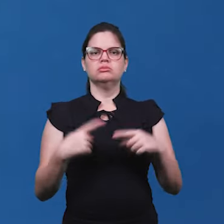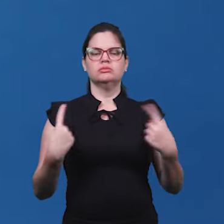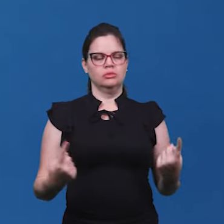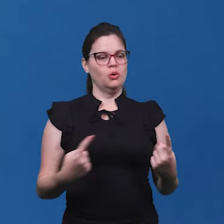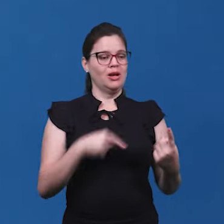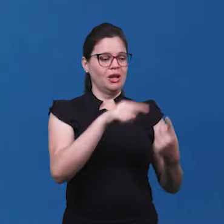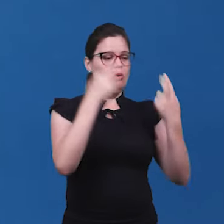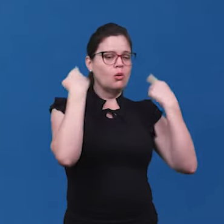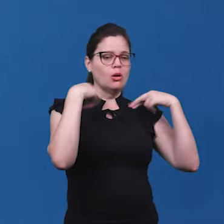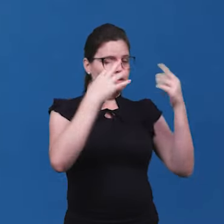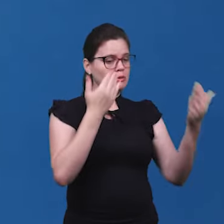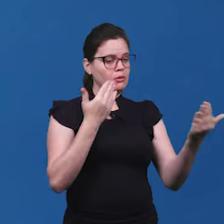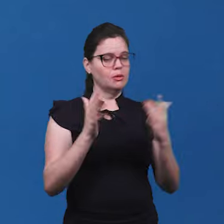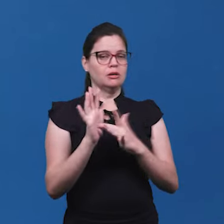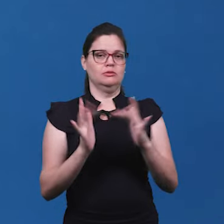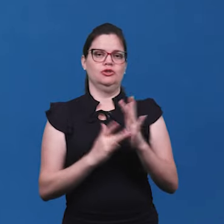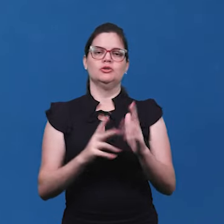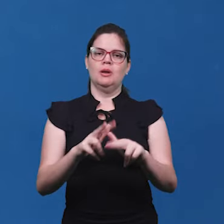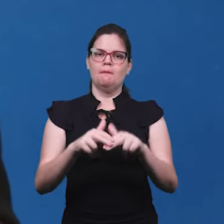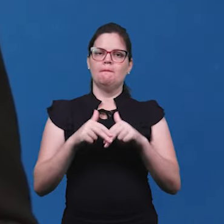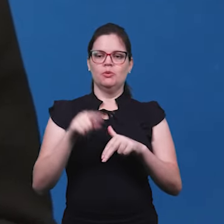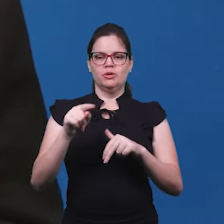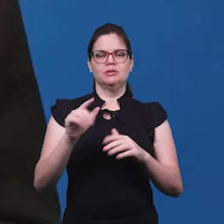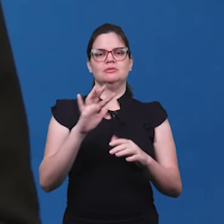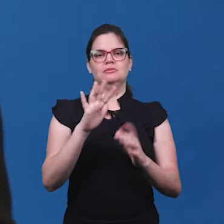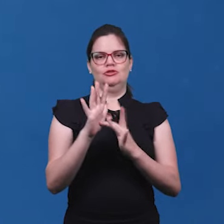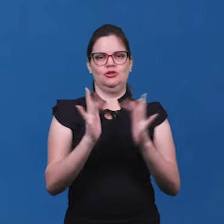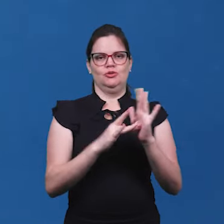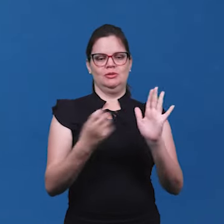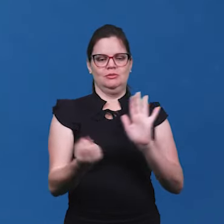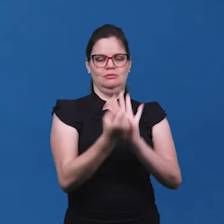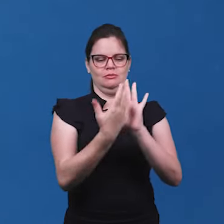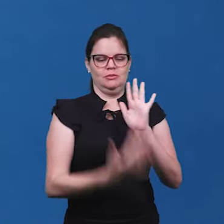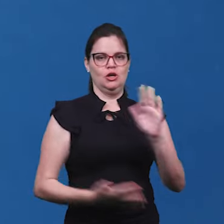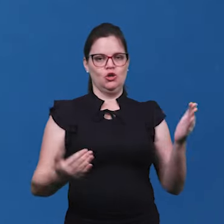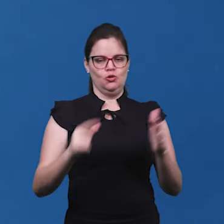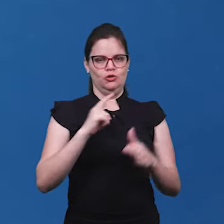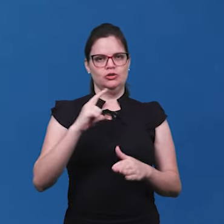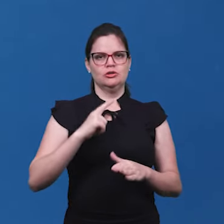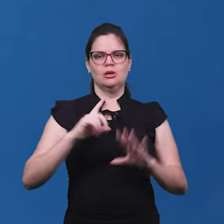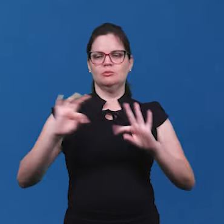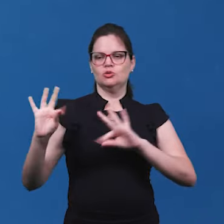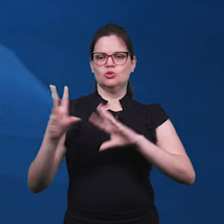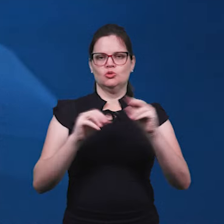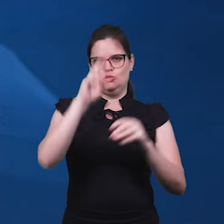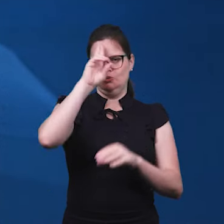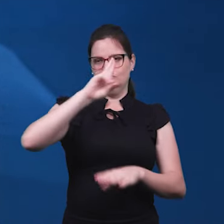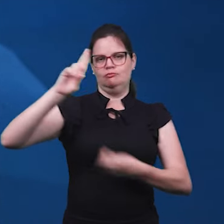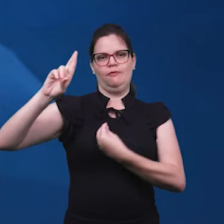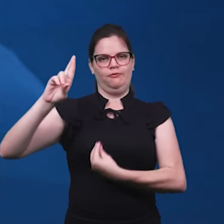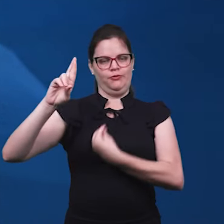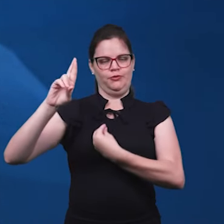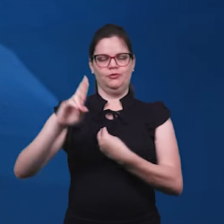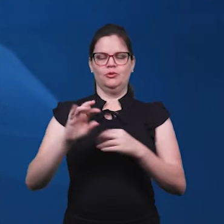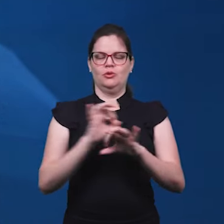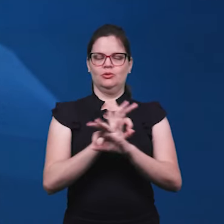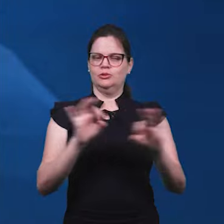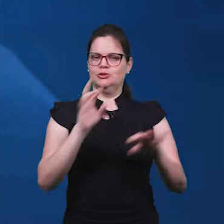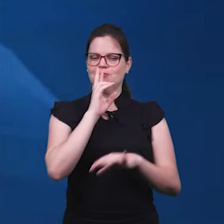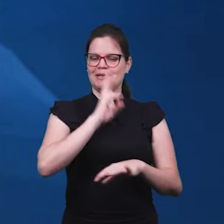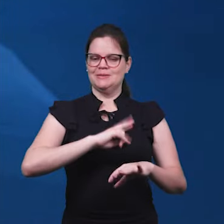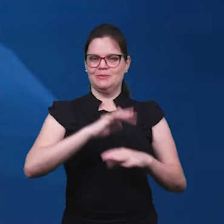que nós temos hoje o culto vivo. Muito boa a sua resposta, irmã Adriana, obrigado pela sua participação. Amém, irmãos?